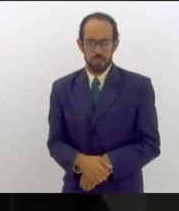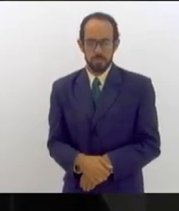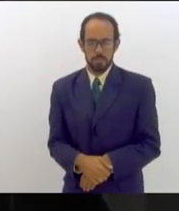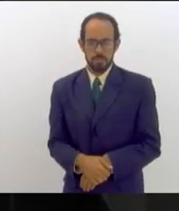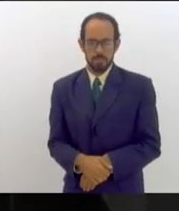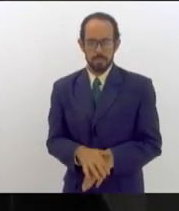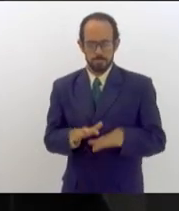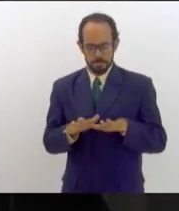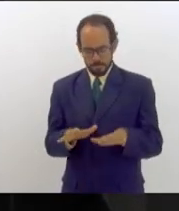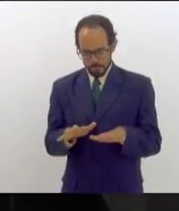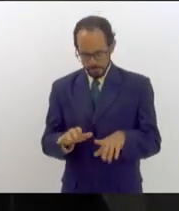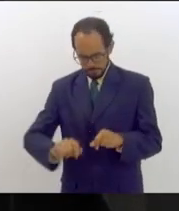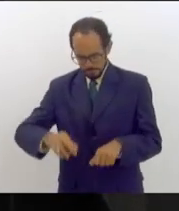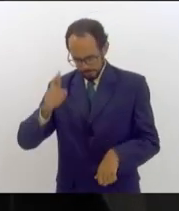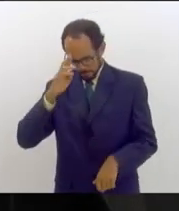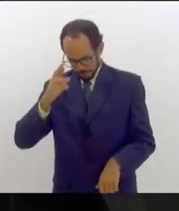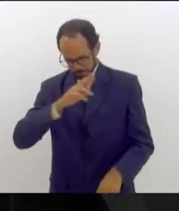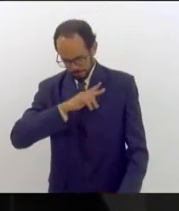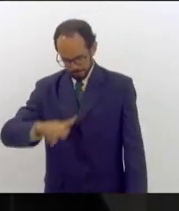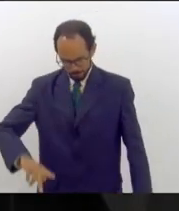dito isso